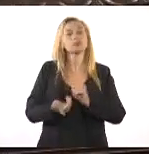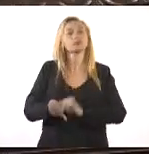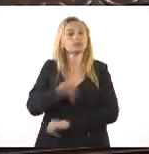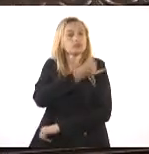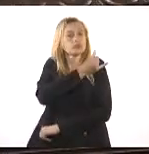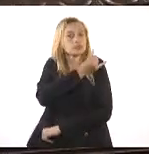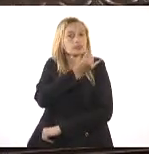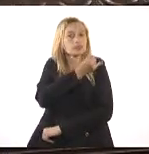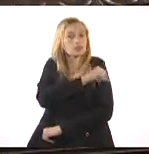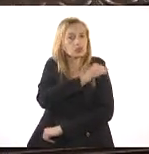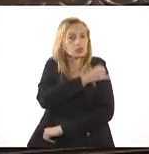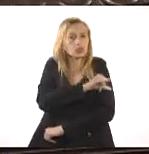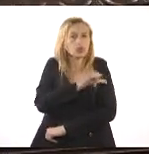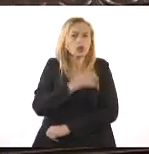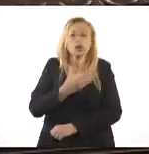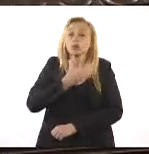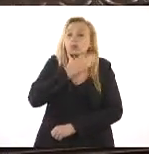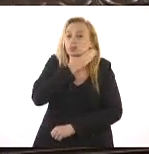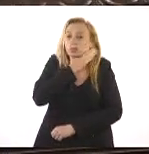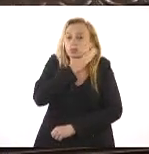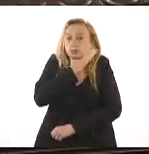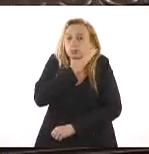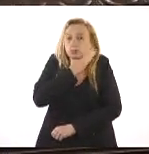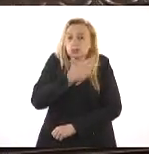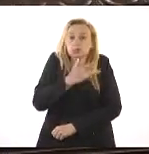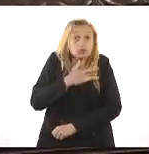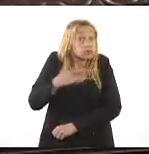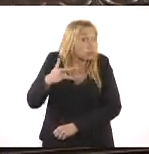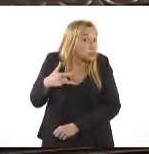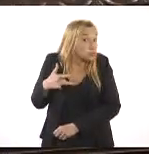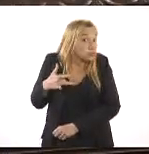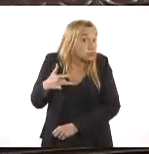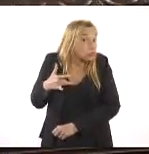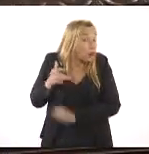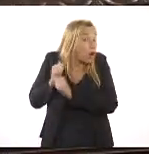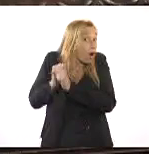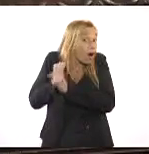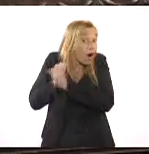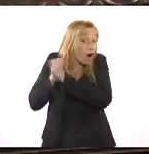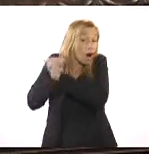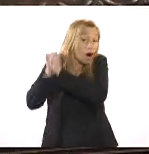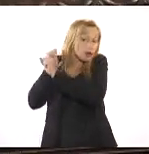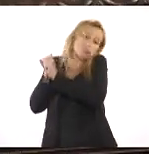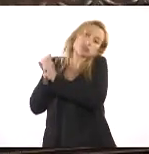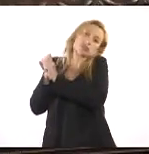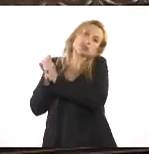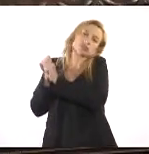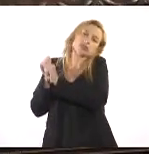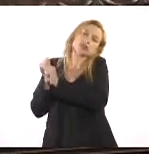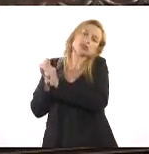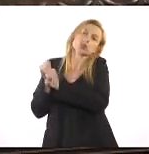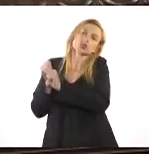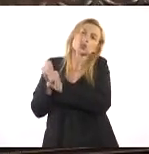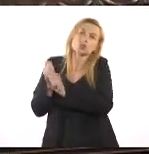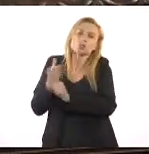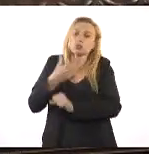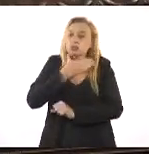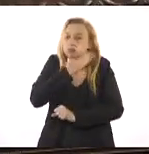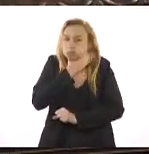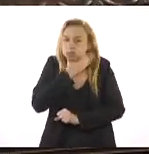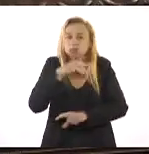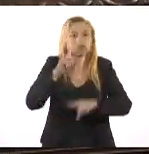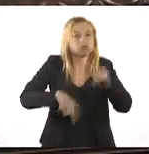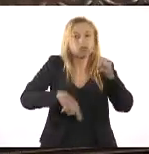a gente vive uma crise da saúde há décadas. Uma crise de